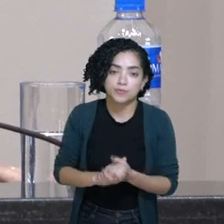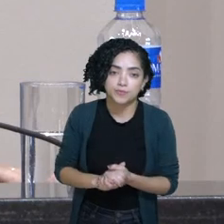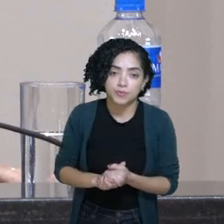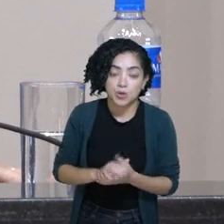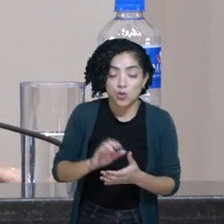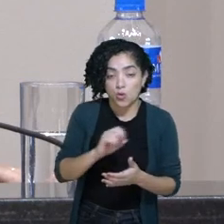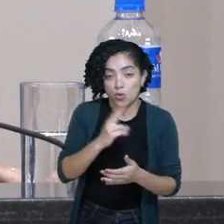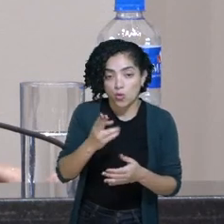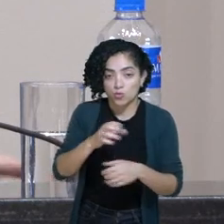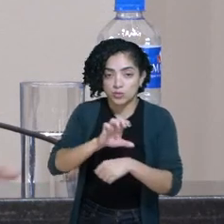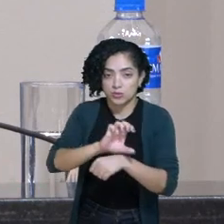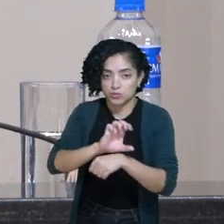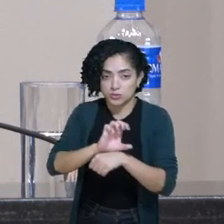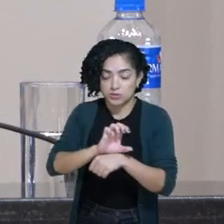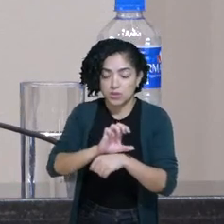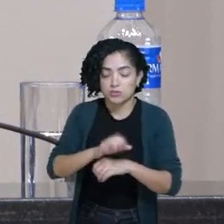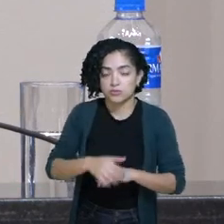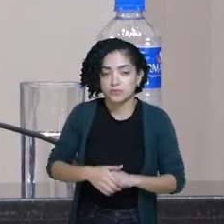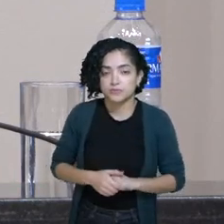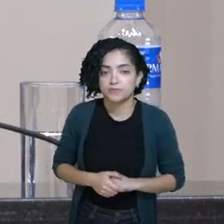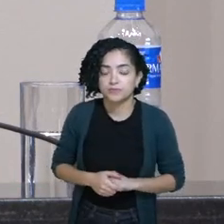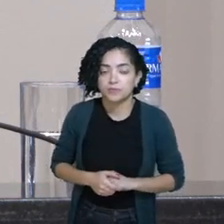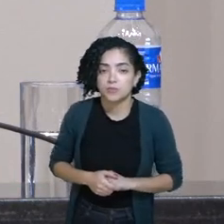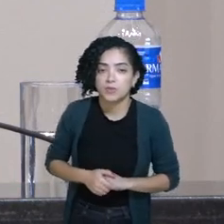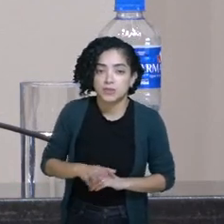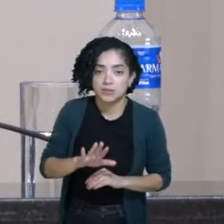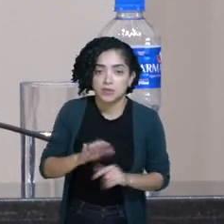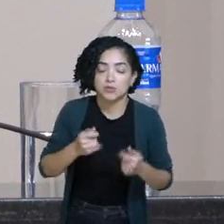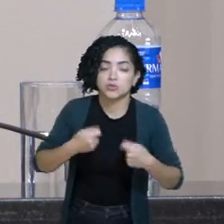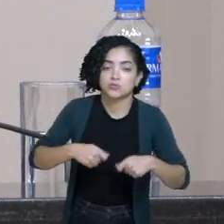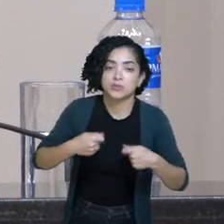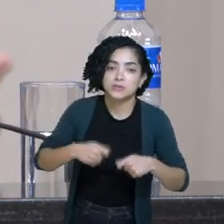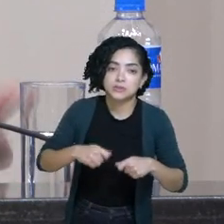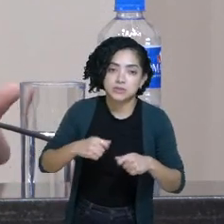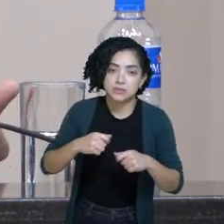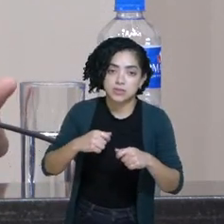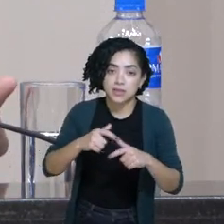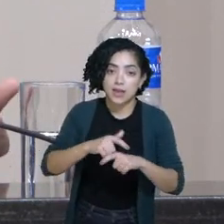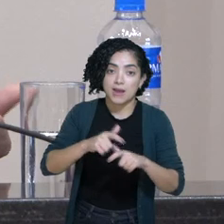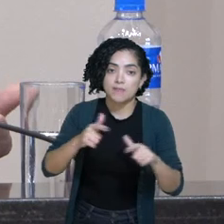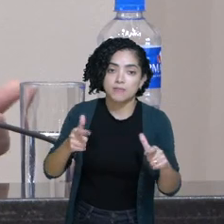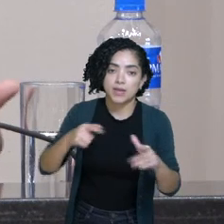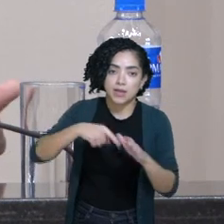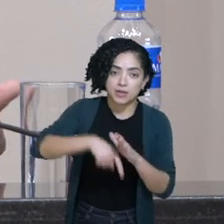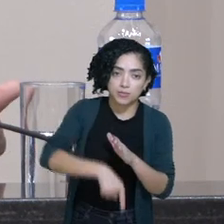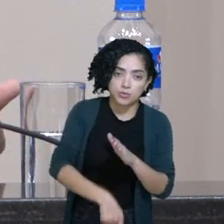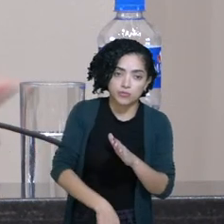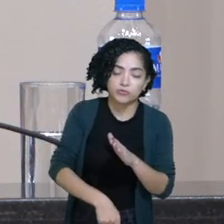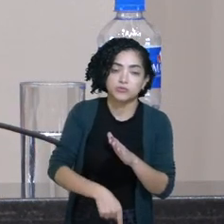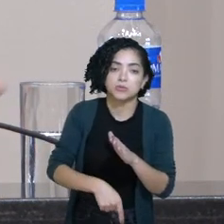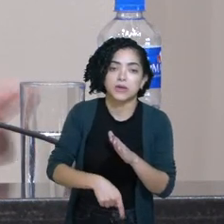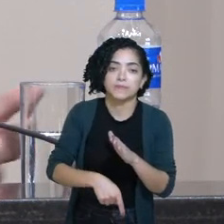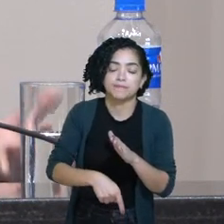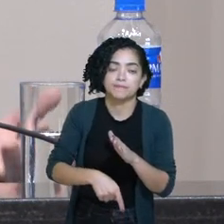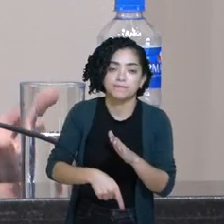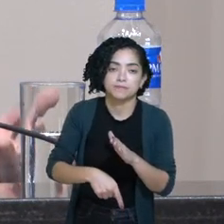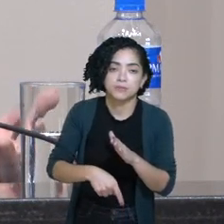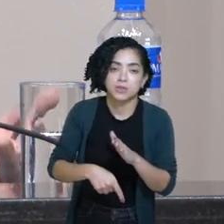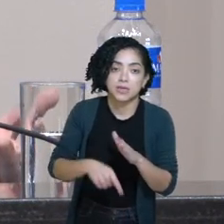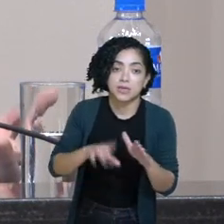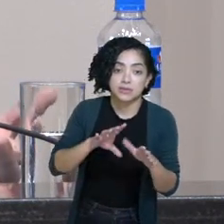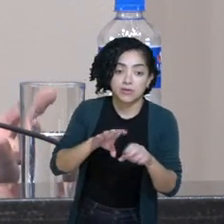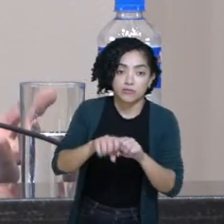Estado né então é preciso desenvolver e ampliar e aprofundar esta questão da formação